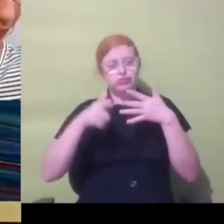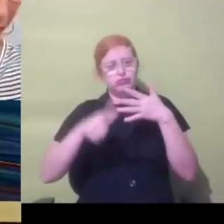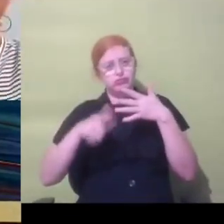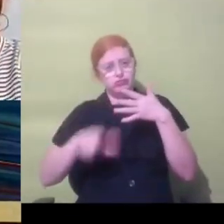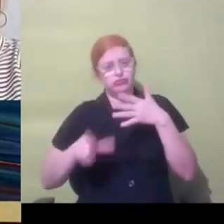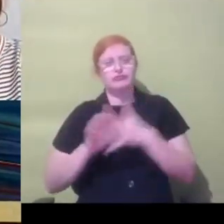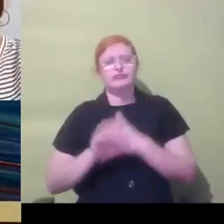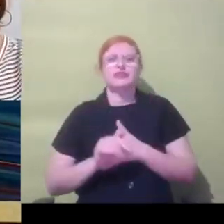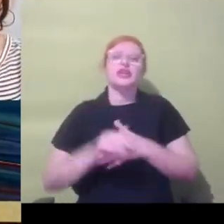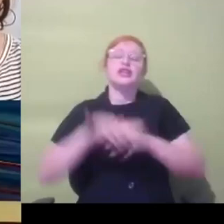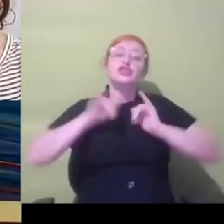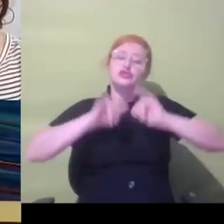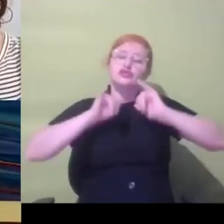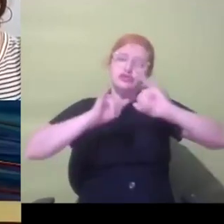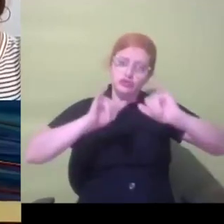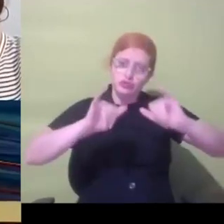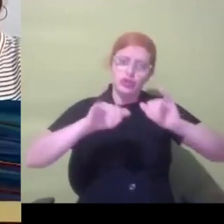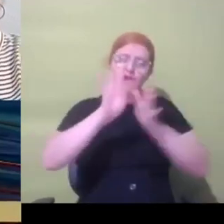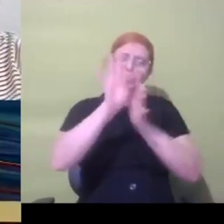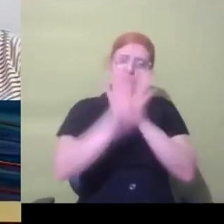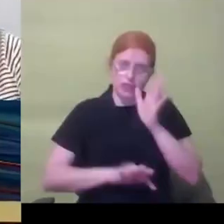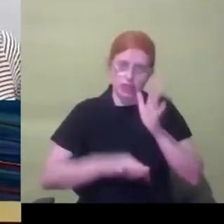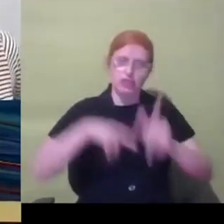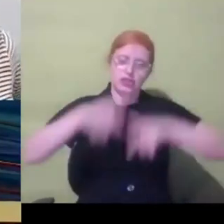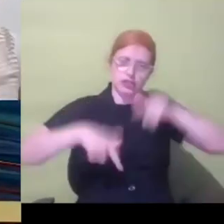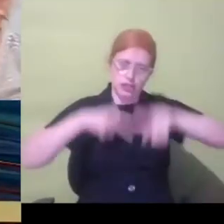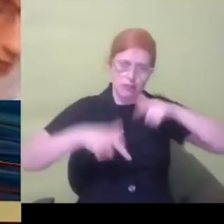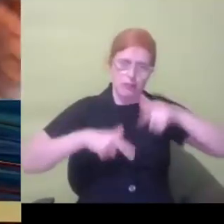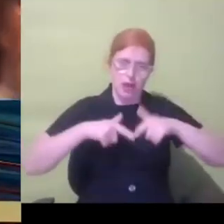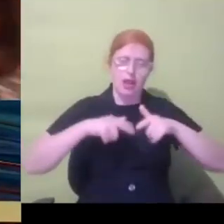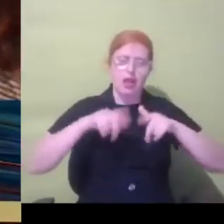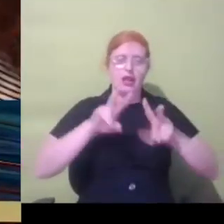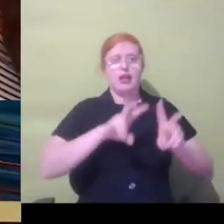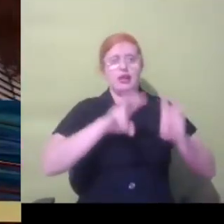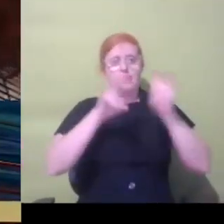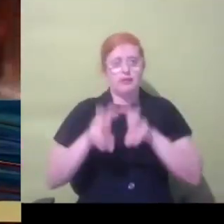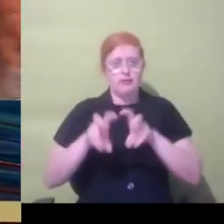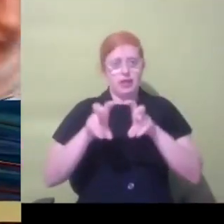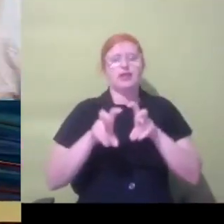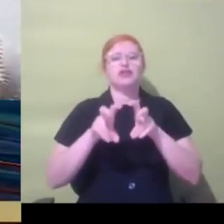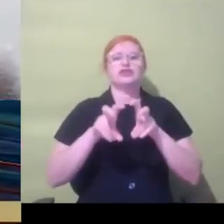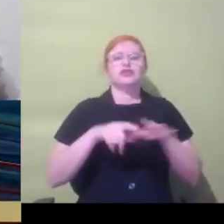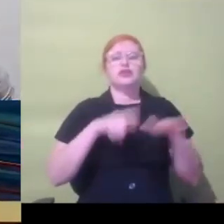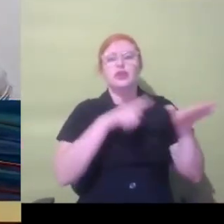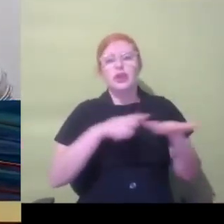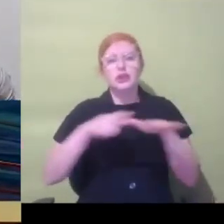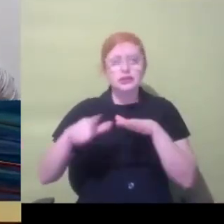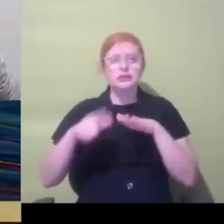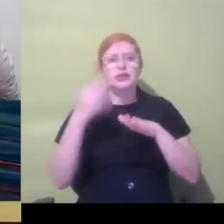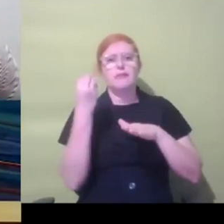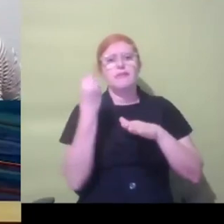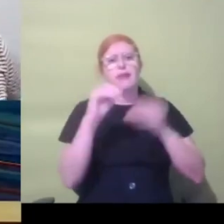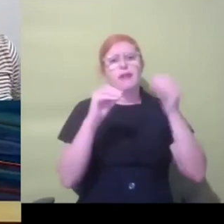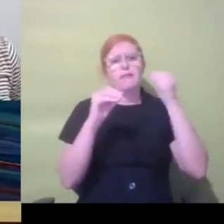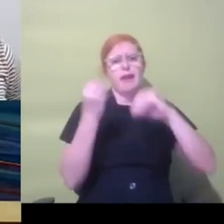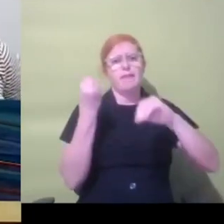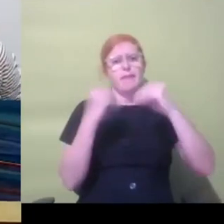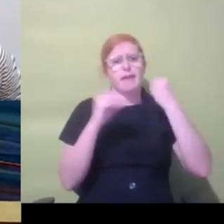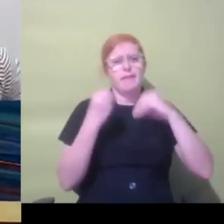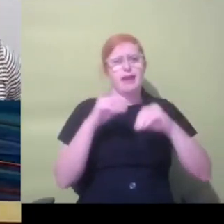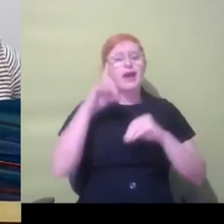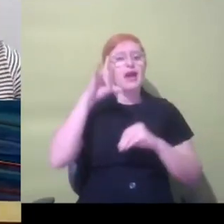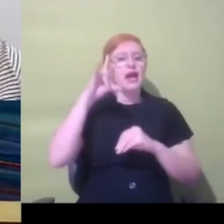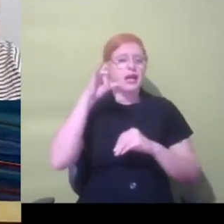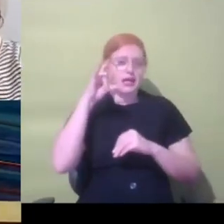trilha, divulgar os textos que a gente vai trabalhar nessa trilha. E ao longo da semana, a gente vai estar colocando coisas no Instagram